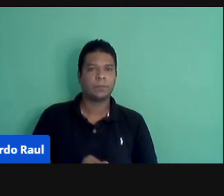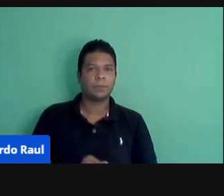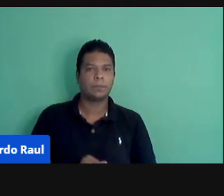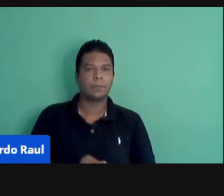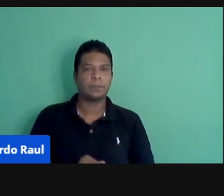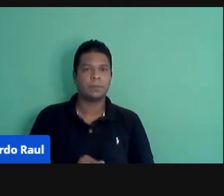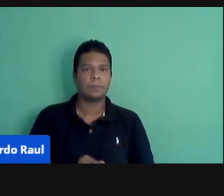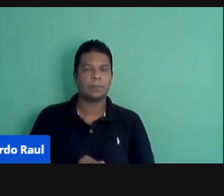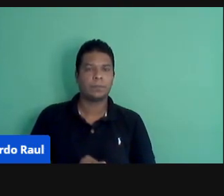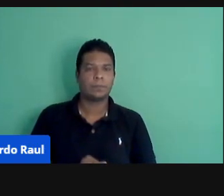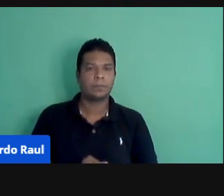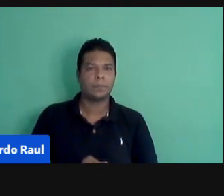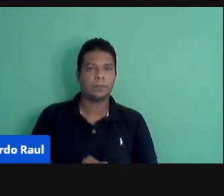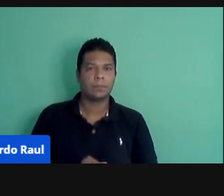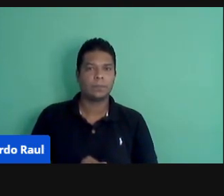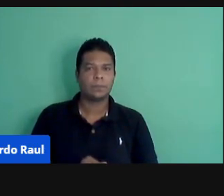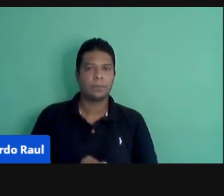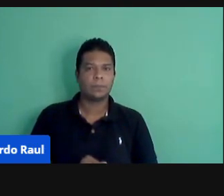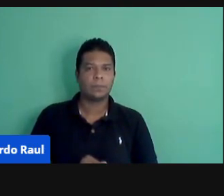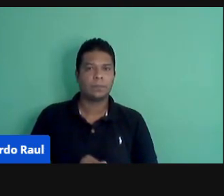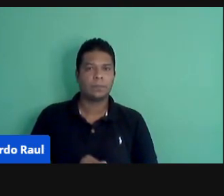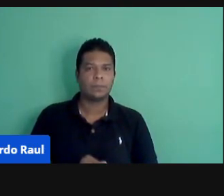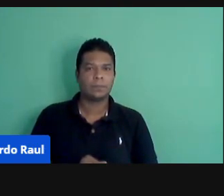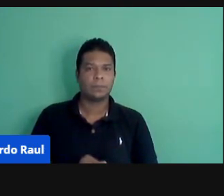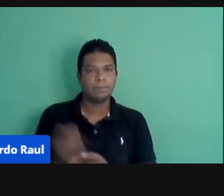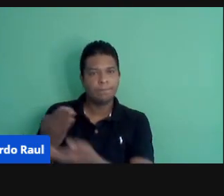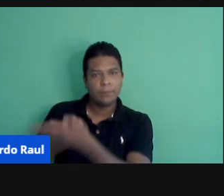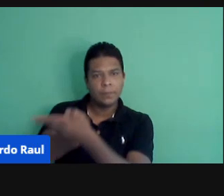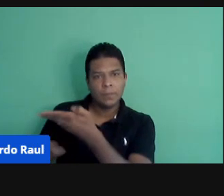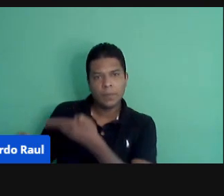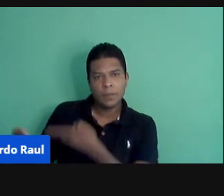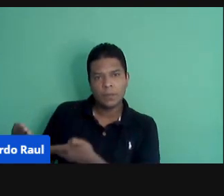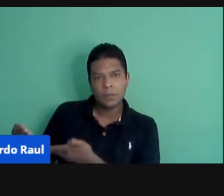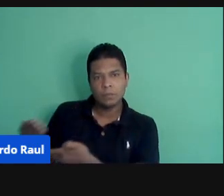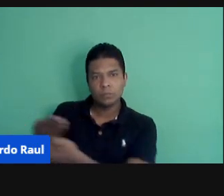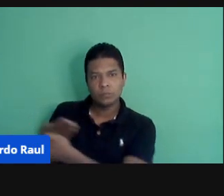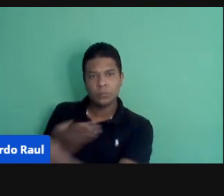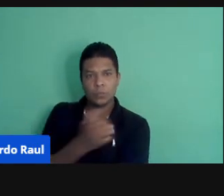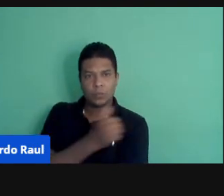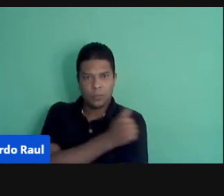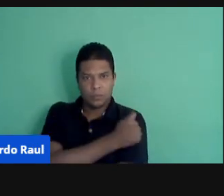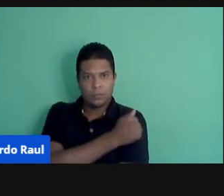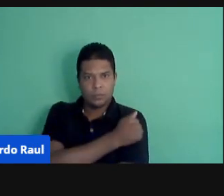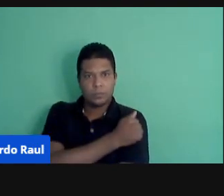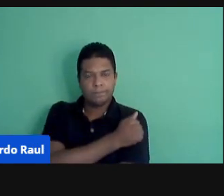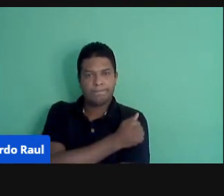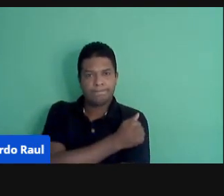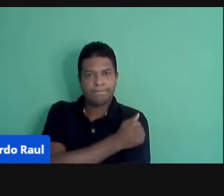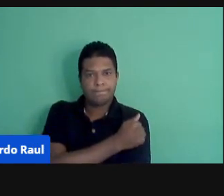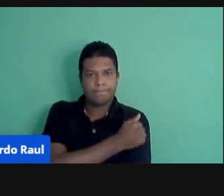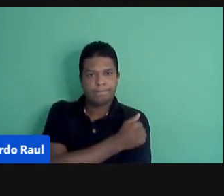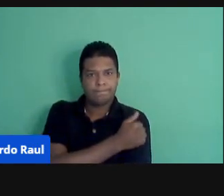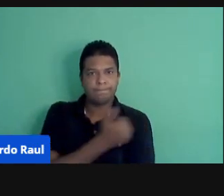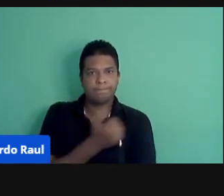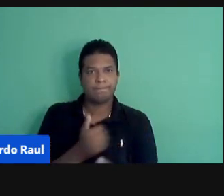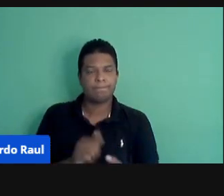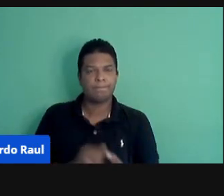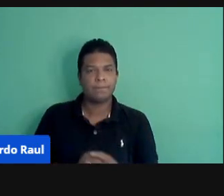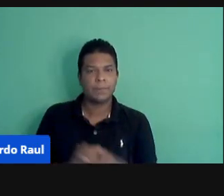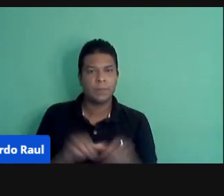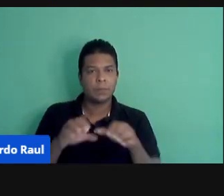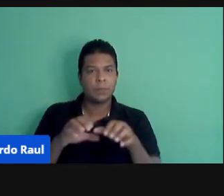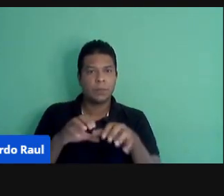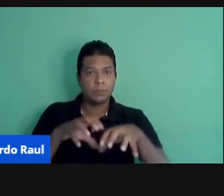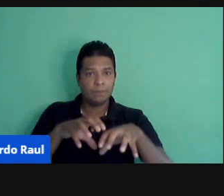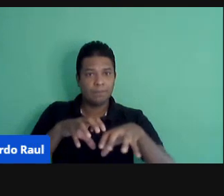Essa questão da interação com o aluno, em primeiro lugar, ela, no ensino remoto,